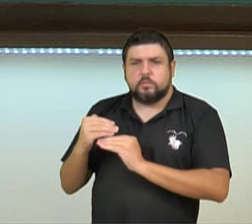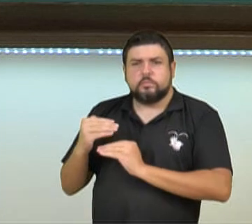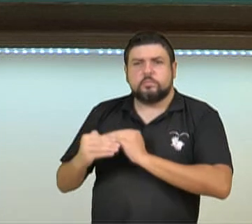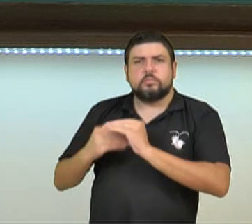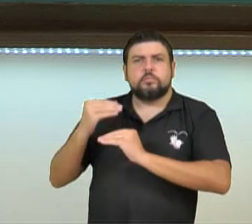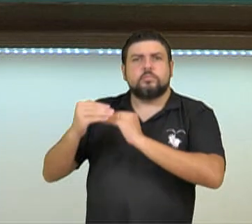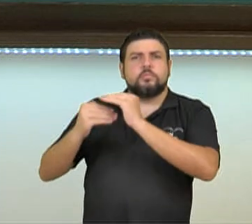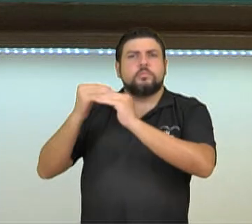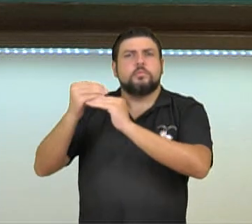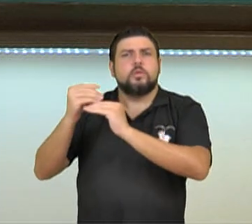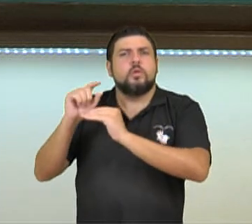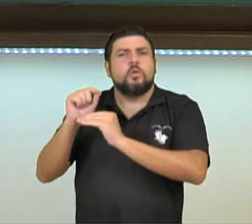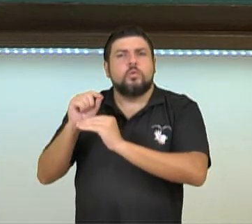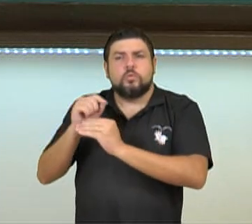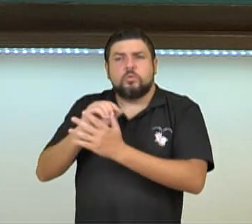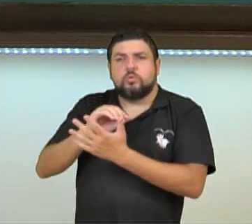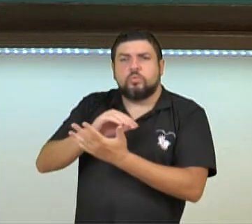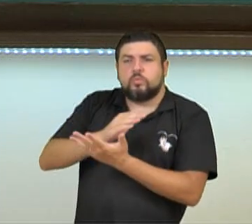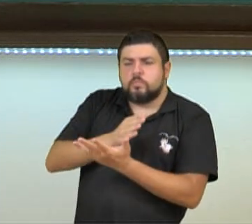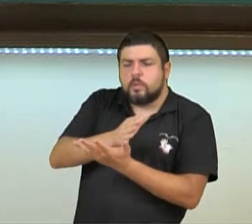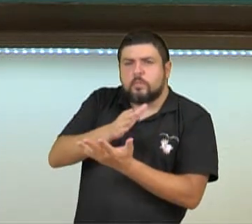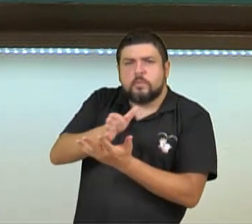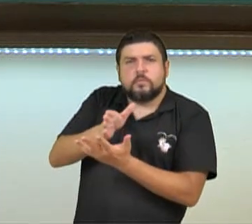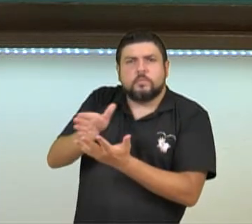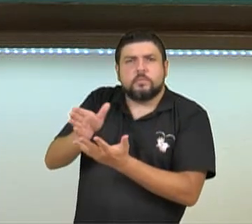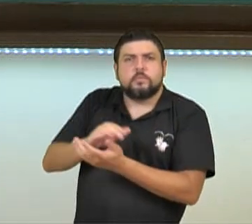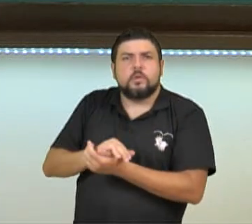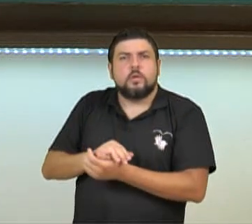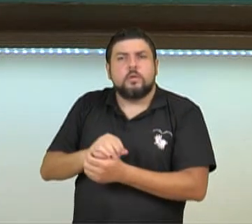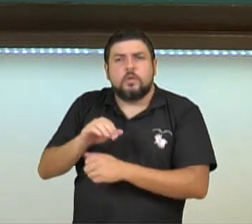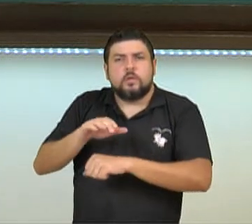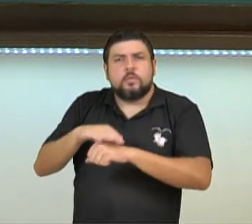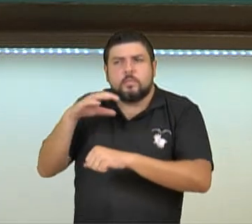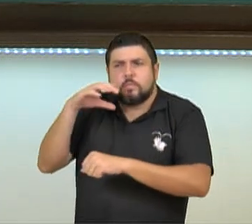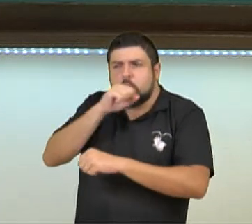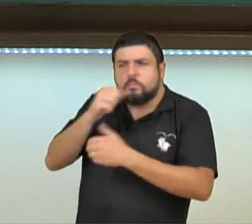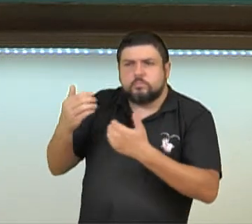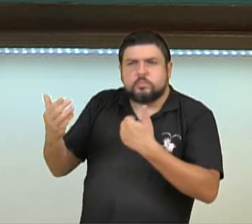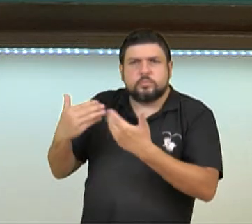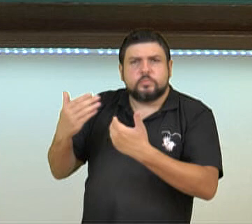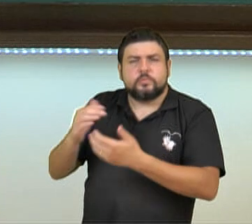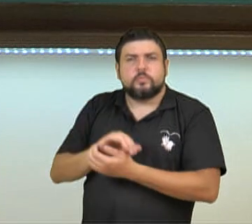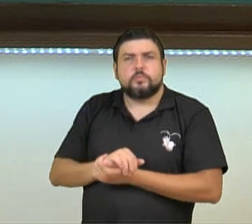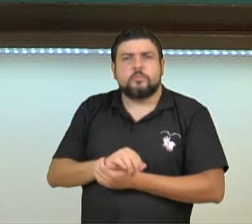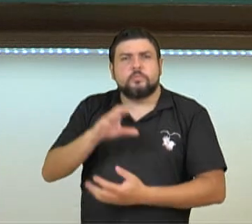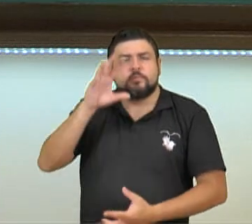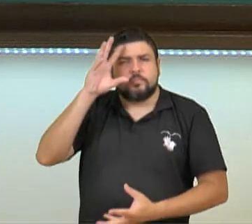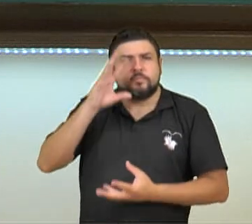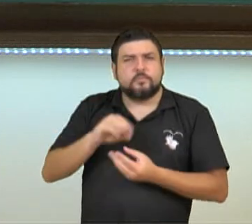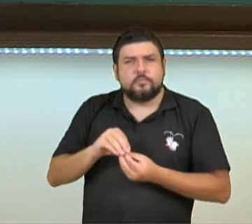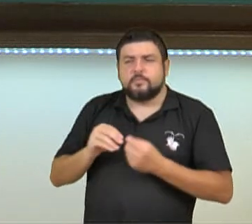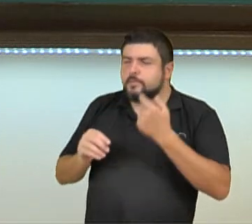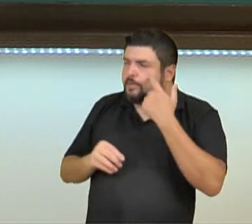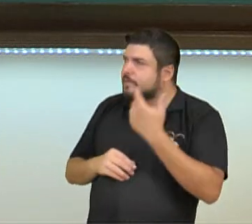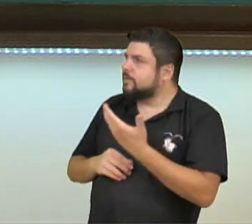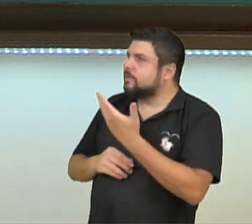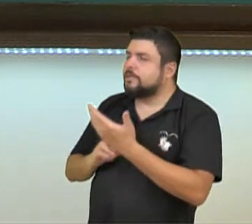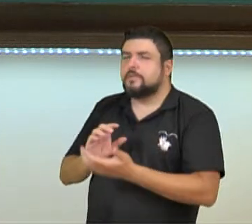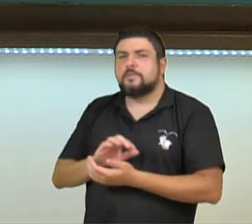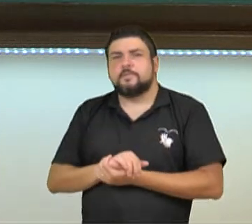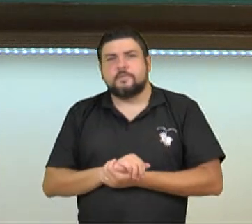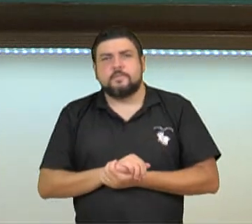de todo esse mecanismo. Claro que com maior rapidez e agilidade. É isso que está escrito aqui.